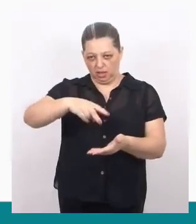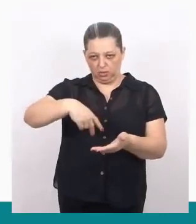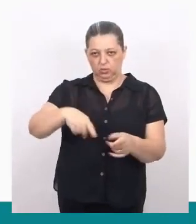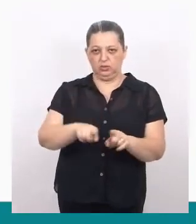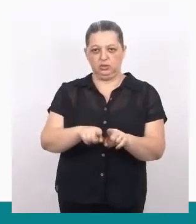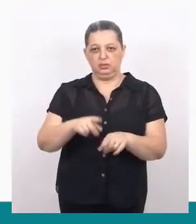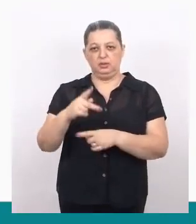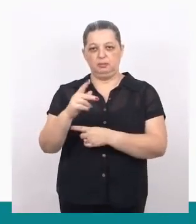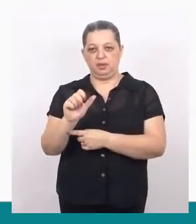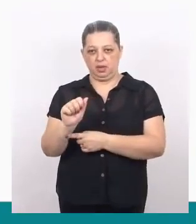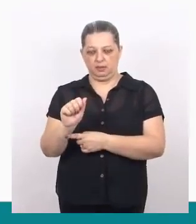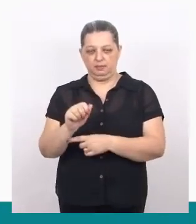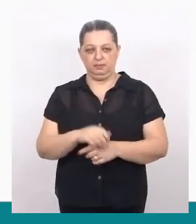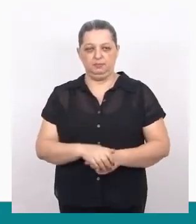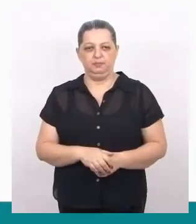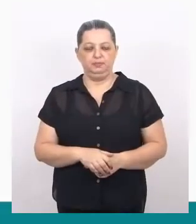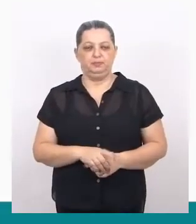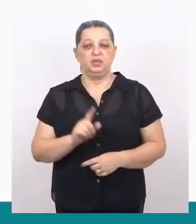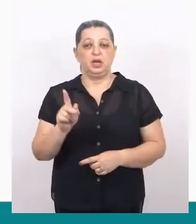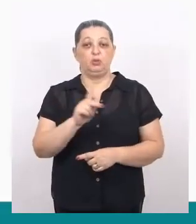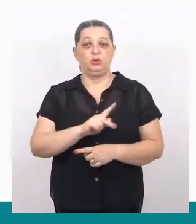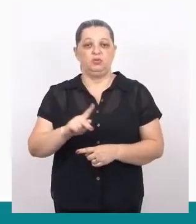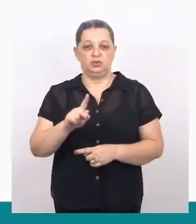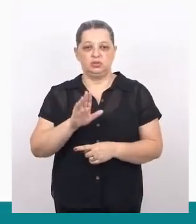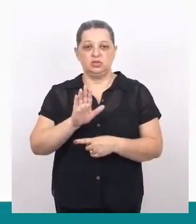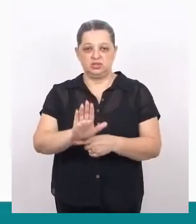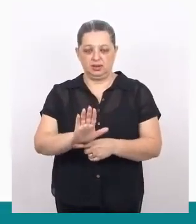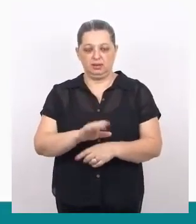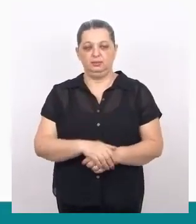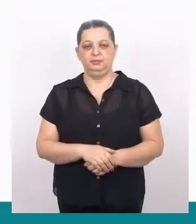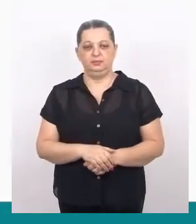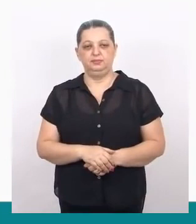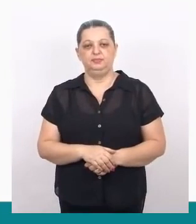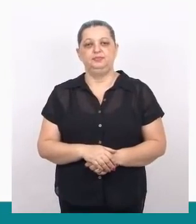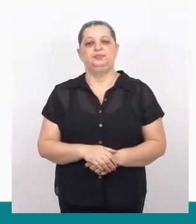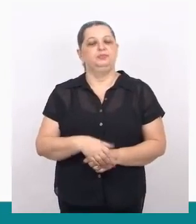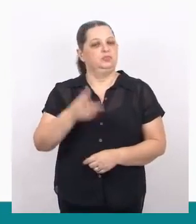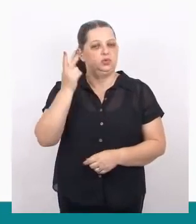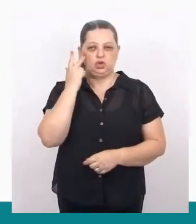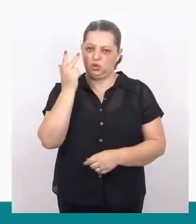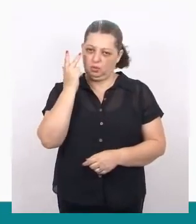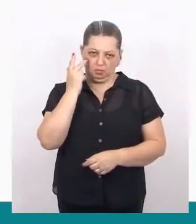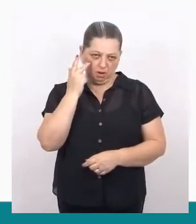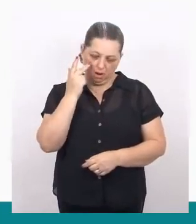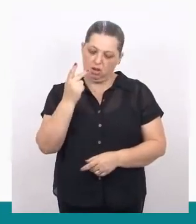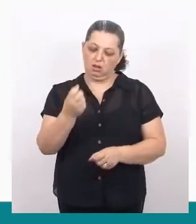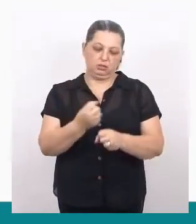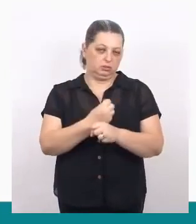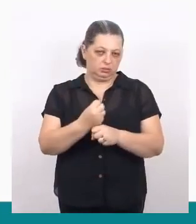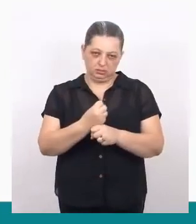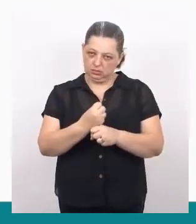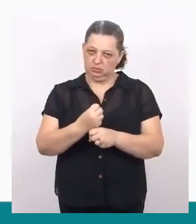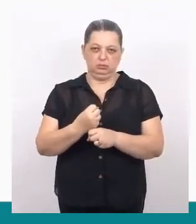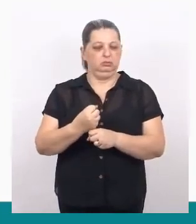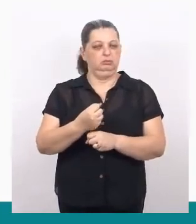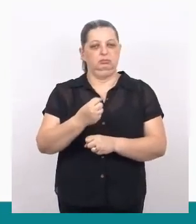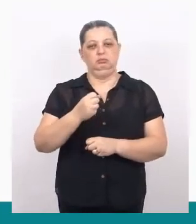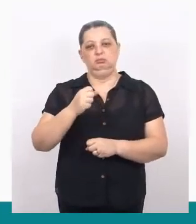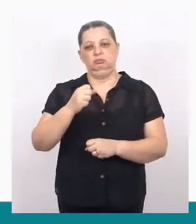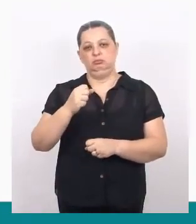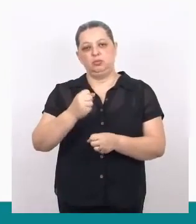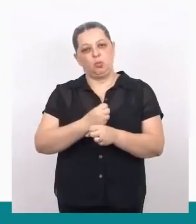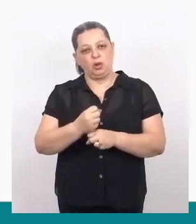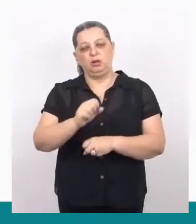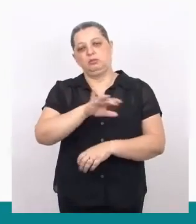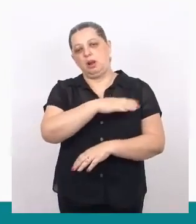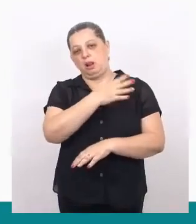vão ser uma atribuição manual. Como vocês já fazem ao longo do ano, você faz essa atribuição e aí faz a